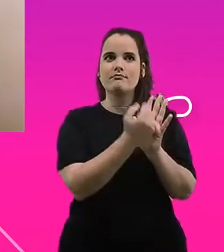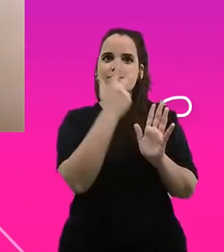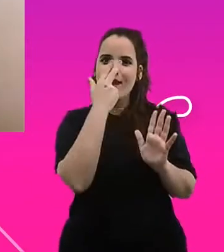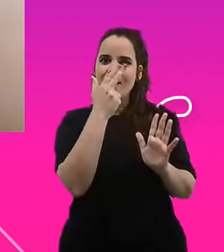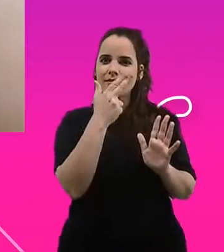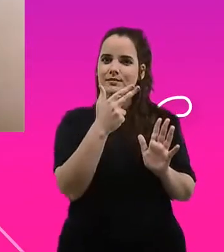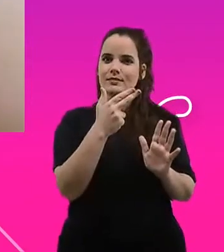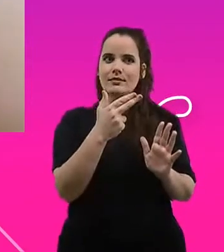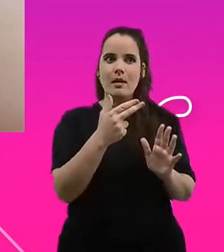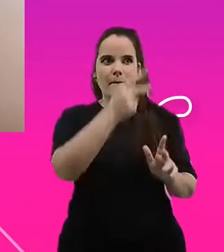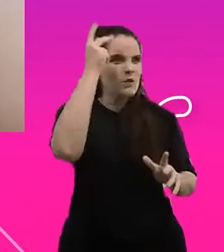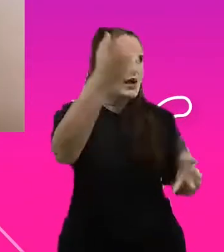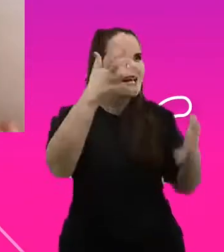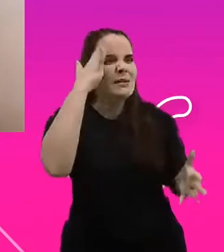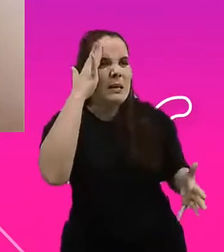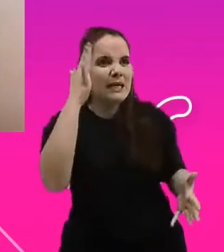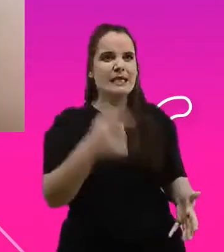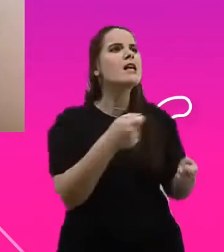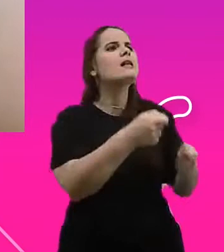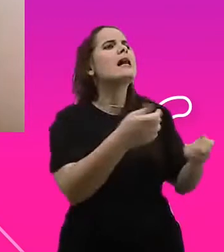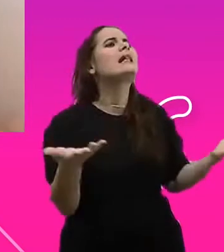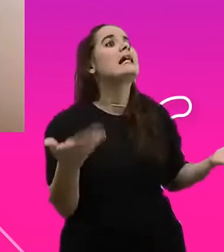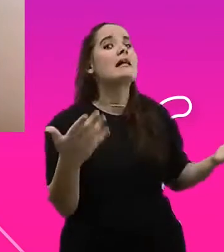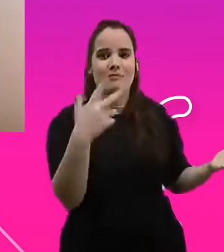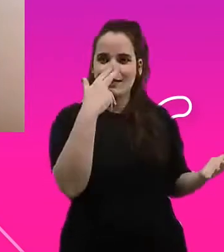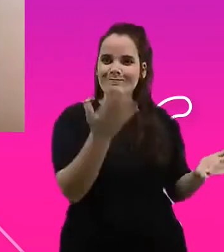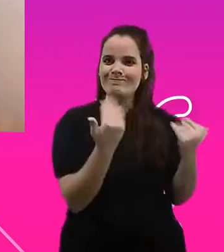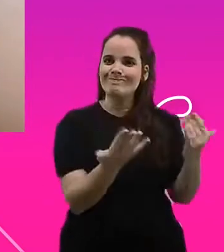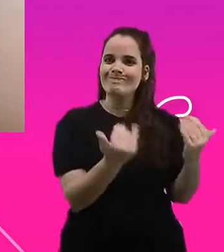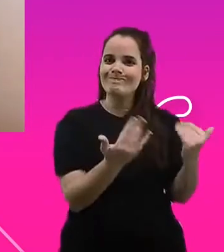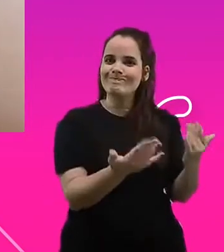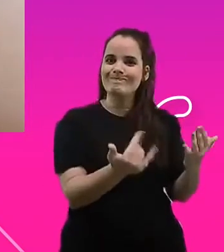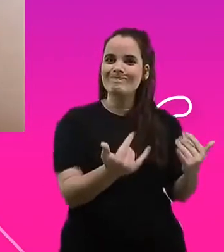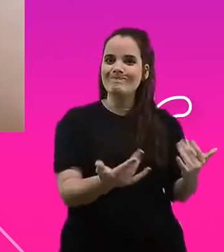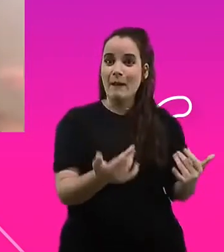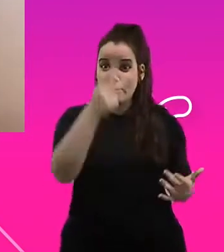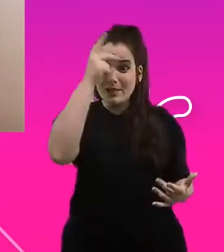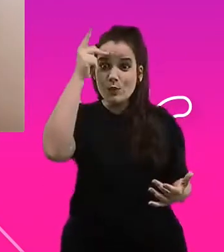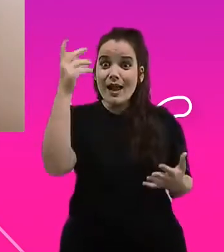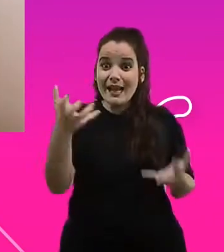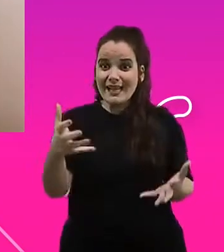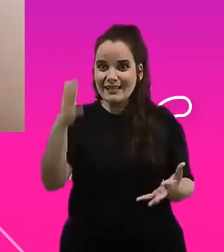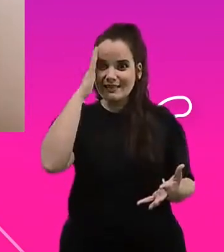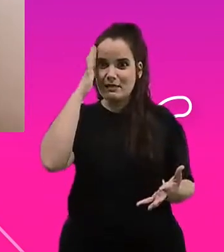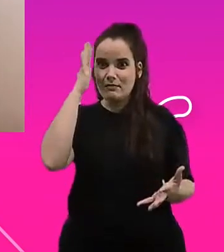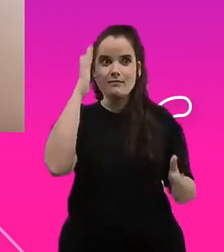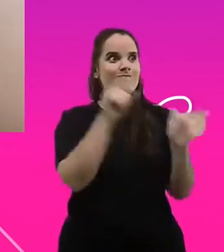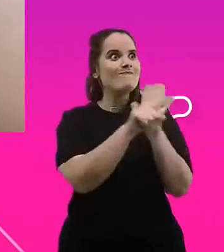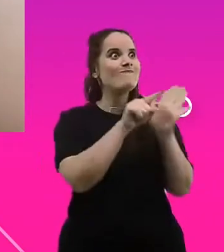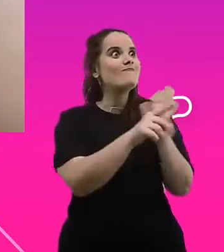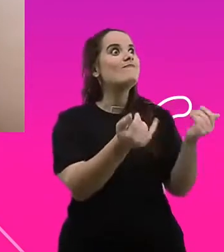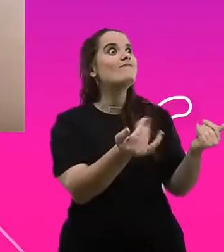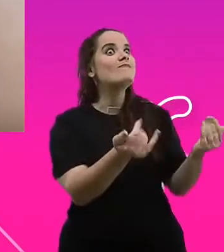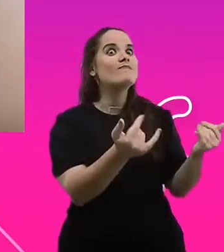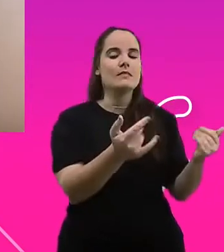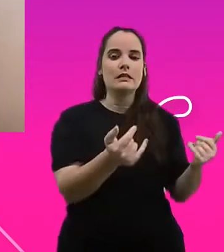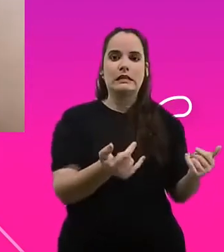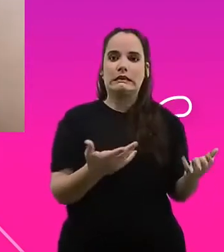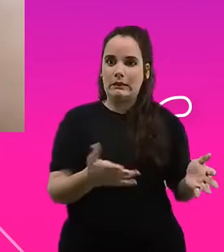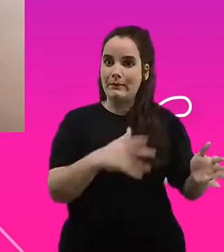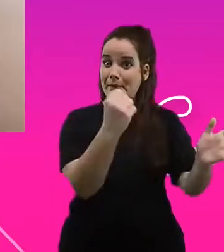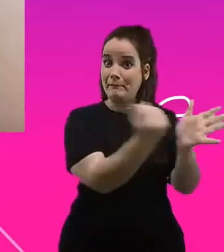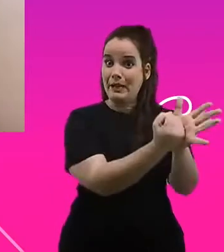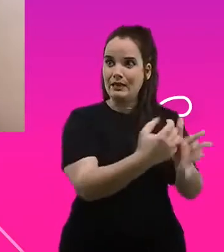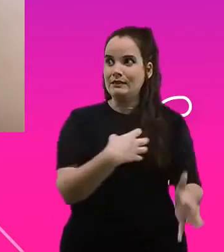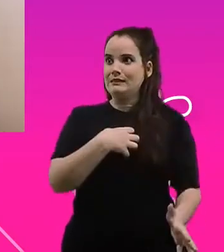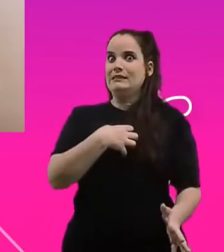Então as pessoas queriam saber o que ela estava fazendo, o que que era, como é que era o trabalho, como é que era o processo criativo. Então a gente sofria